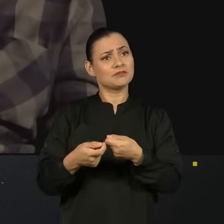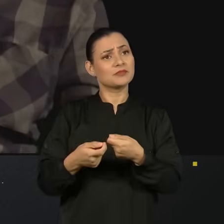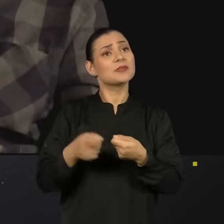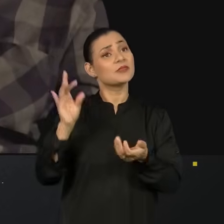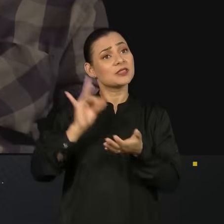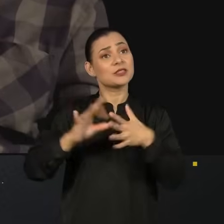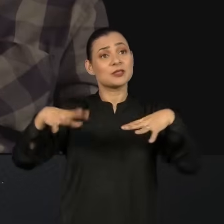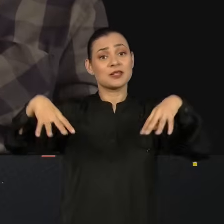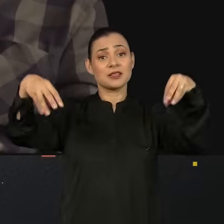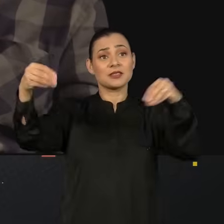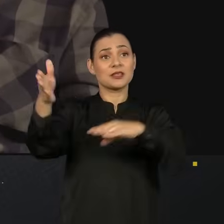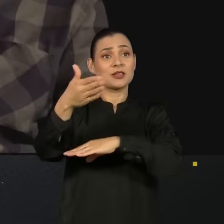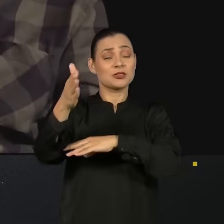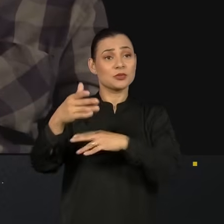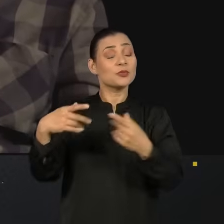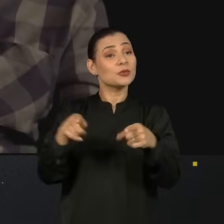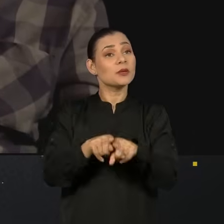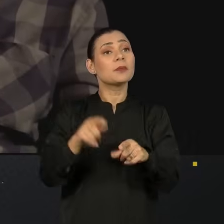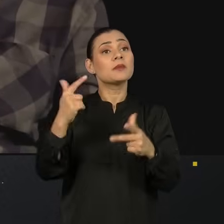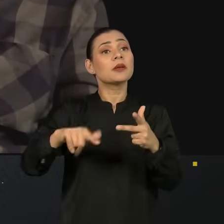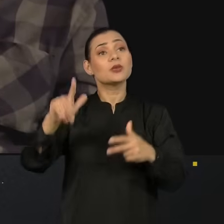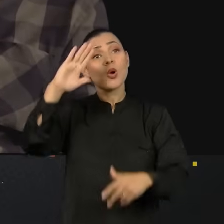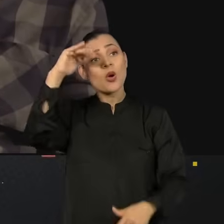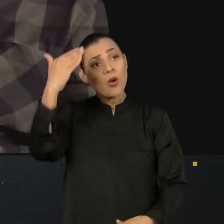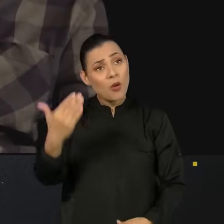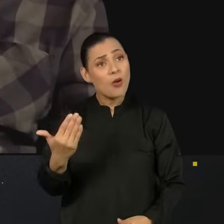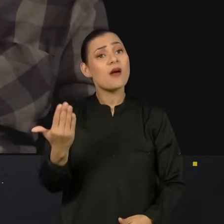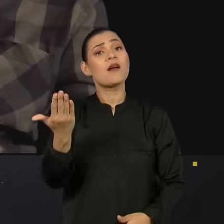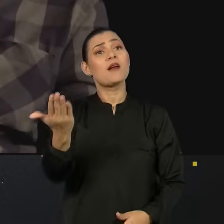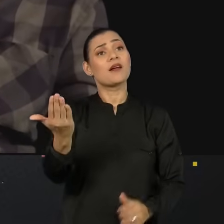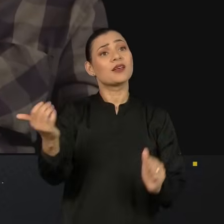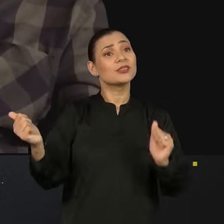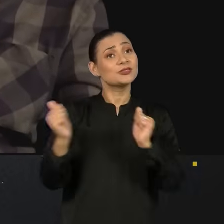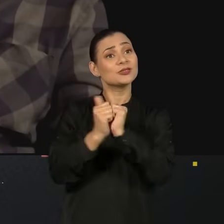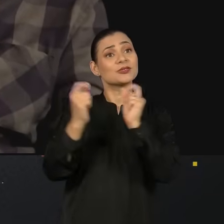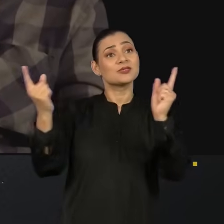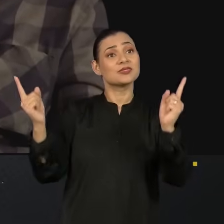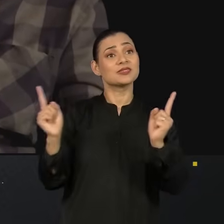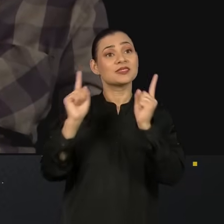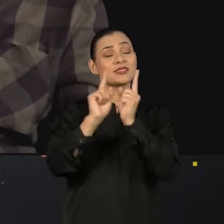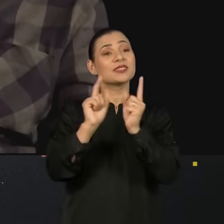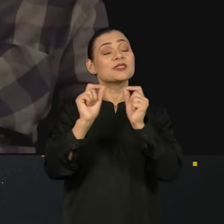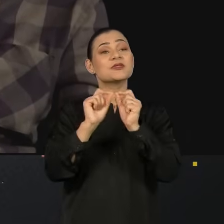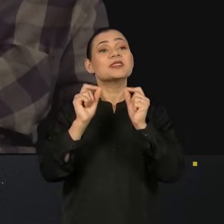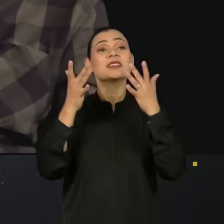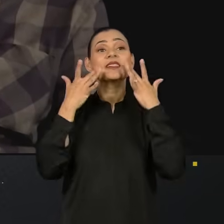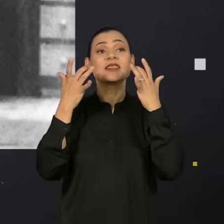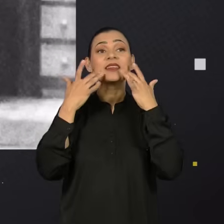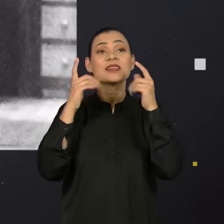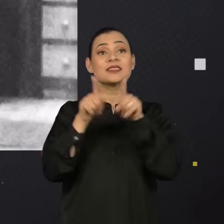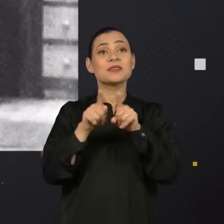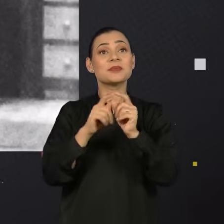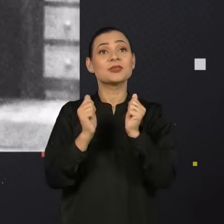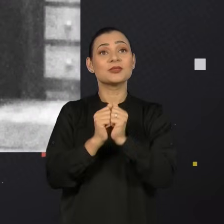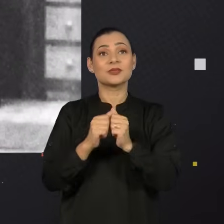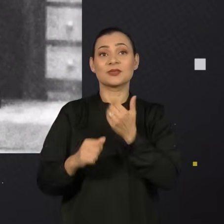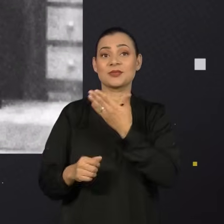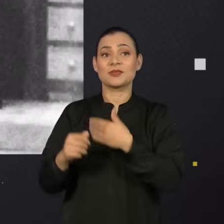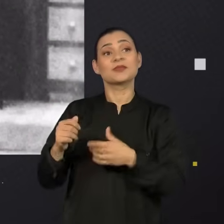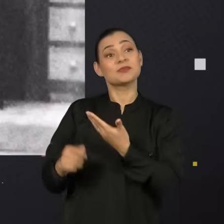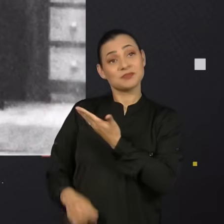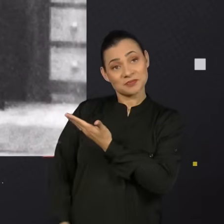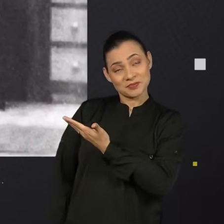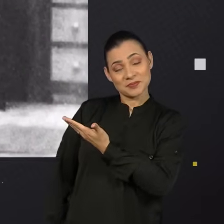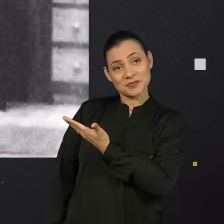Castelo Rá-Tim-Bum. E ainda mais, eu tive a honra de estar em cena com o Flávio. A gente fazia um espetáculo dirigido pela Marília Pera, chamada Palmas para o